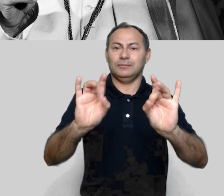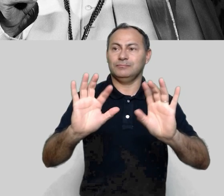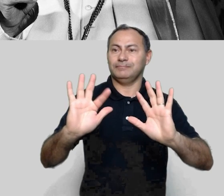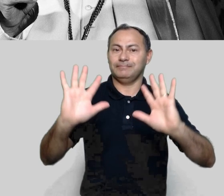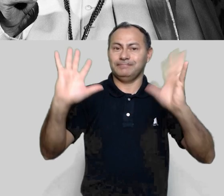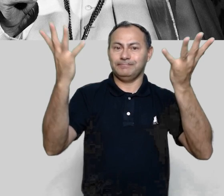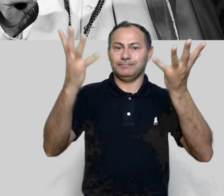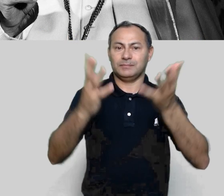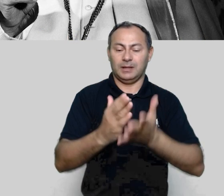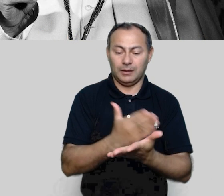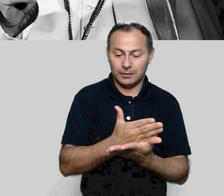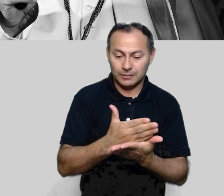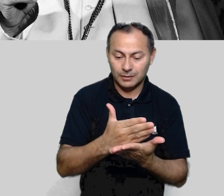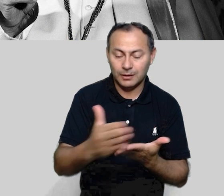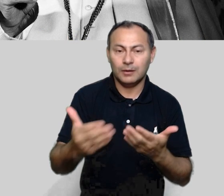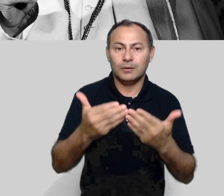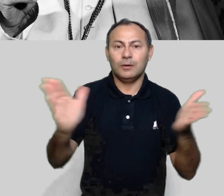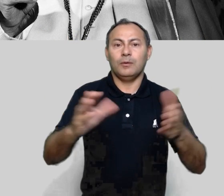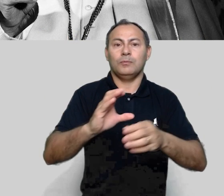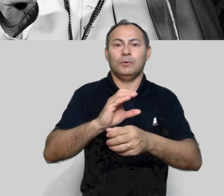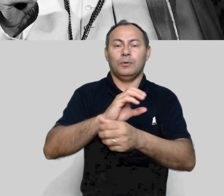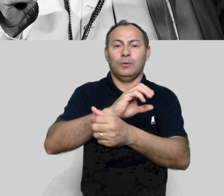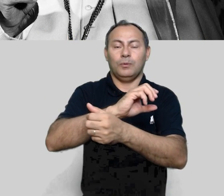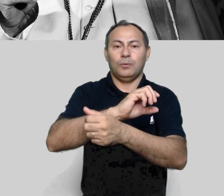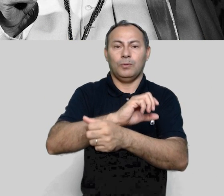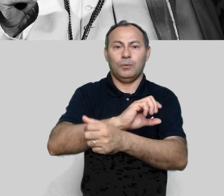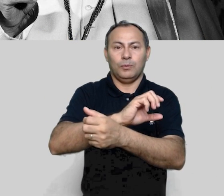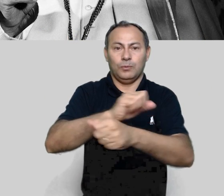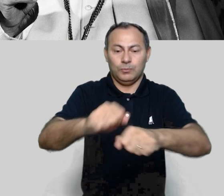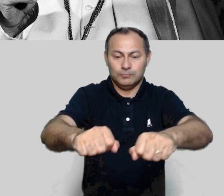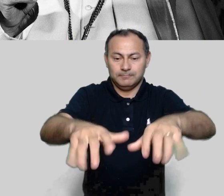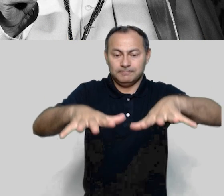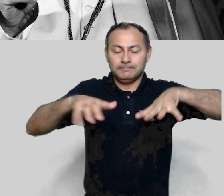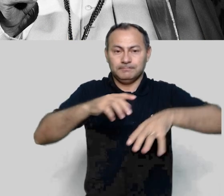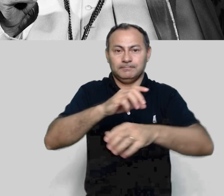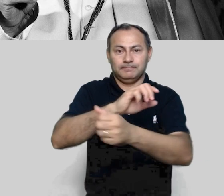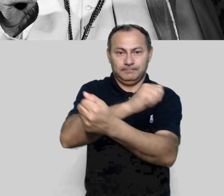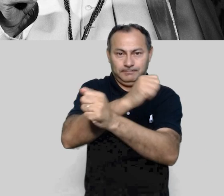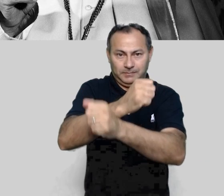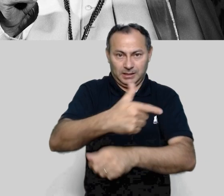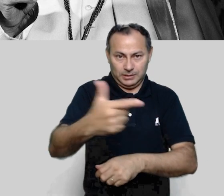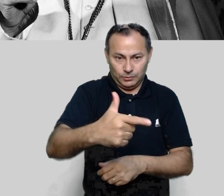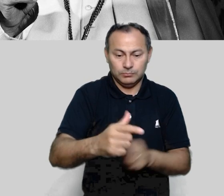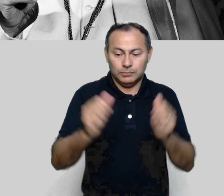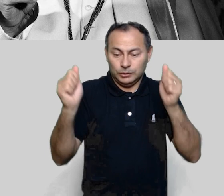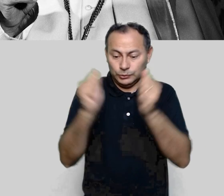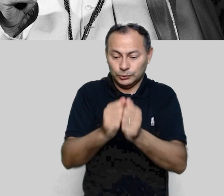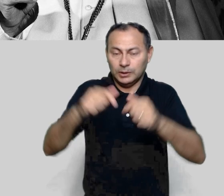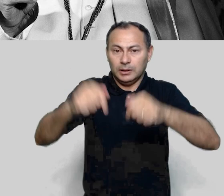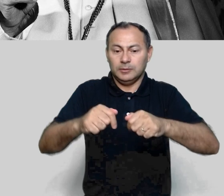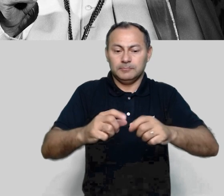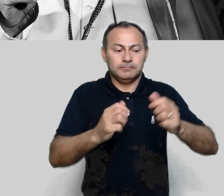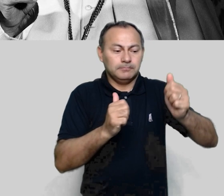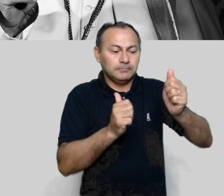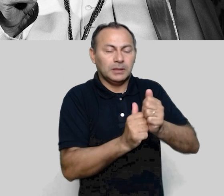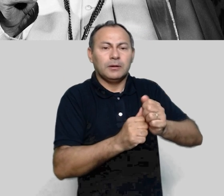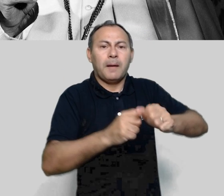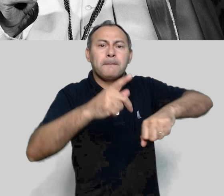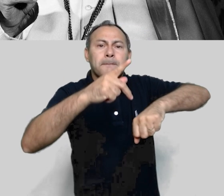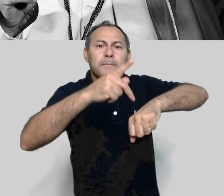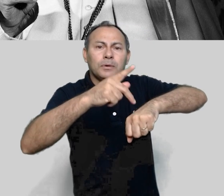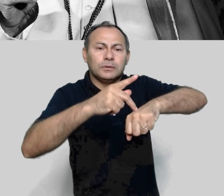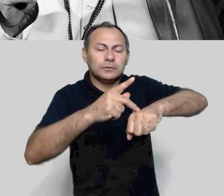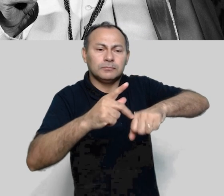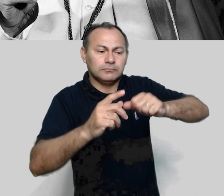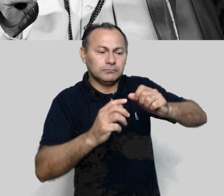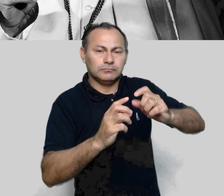solenemente se inaugura o Concílio Vaticano II. Aqui, junto do túmulo de São Pedro,